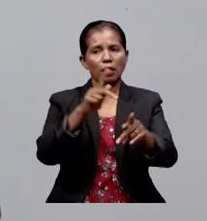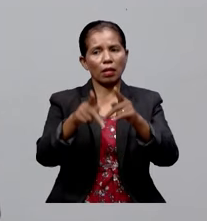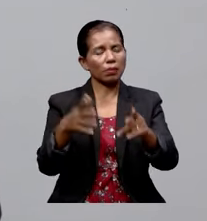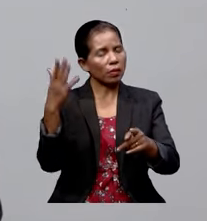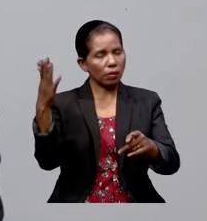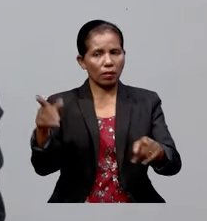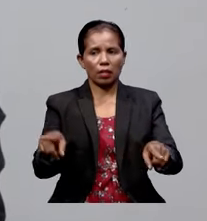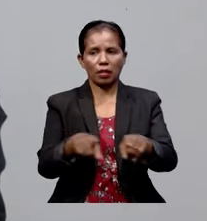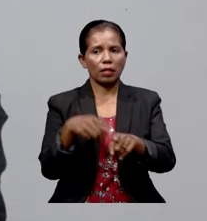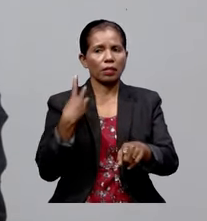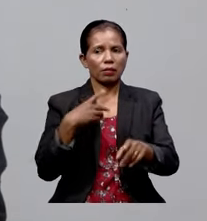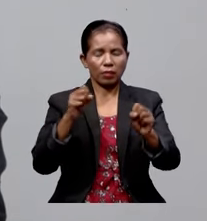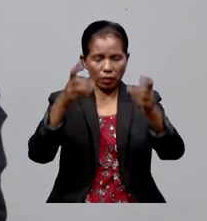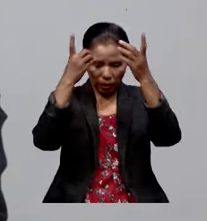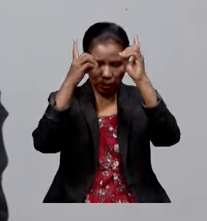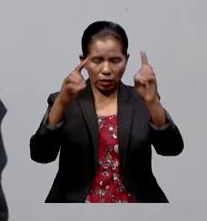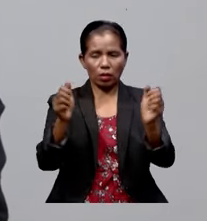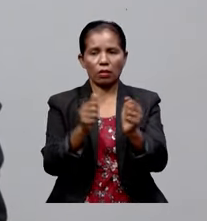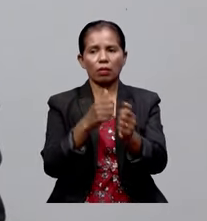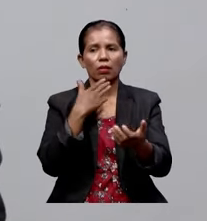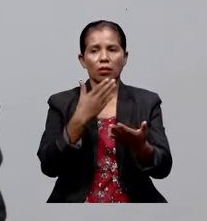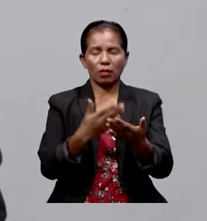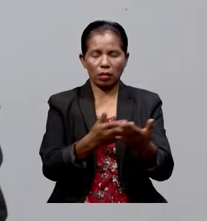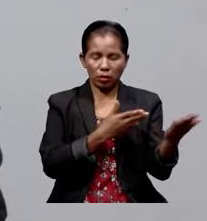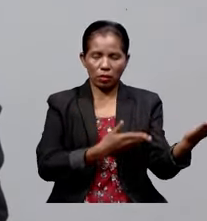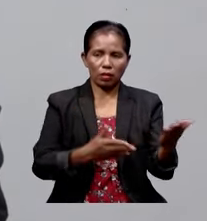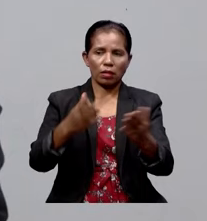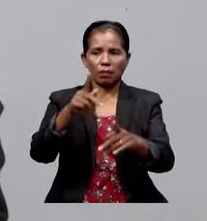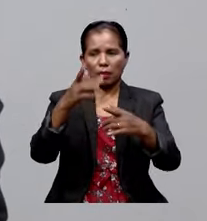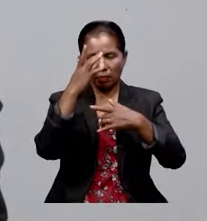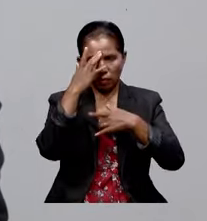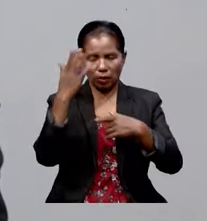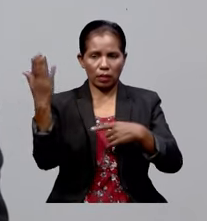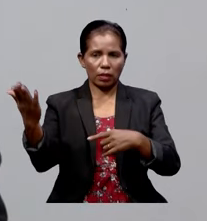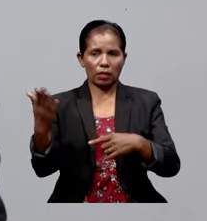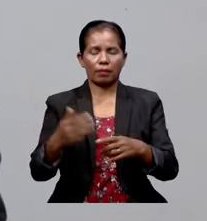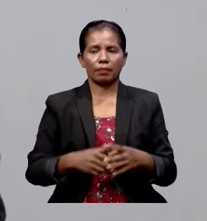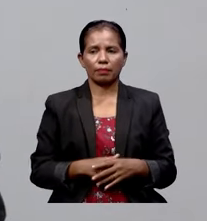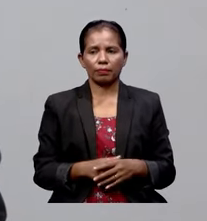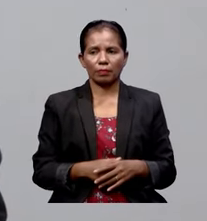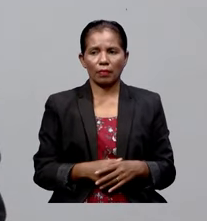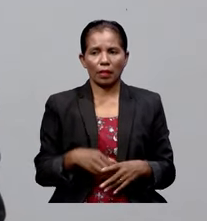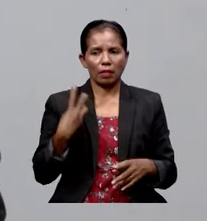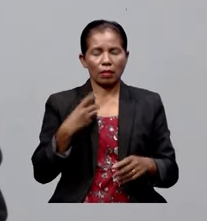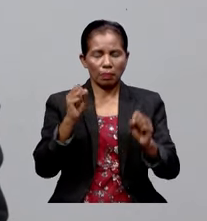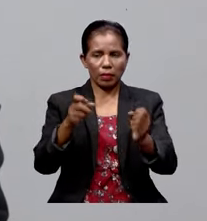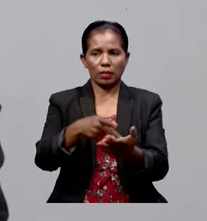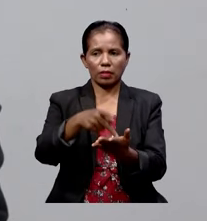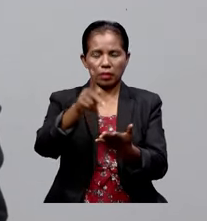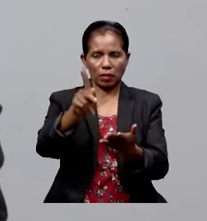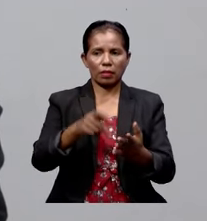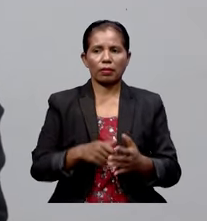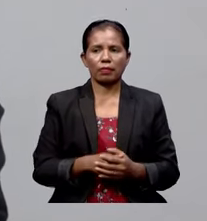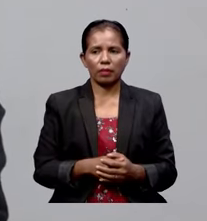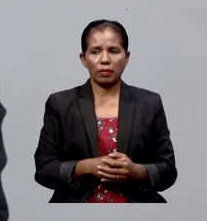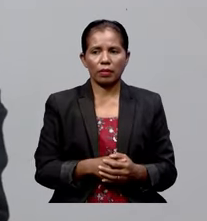ba mos. Então, ite precisa define halodia a turnê bela transfer que fale paciência na bem a casa pendente ela te precisa halo pagamento depois está em